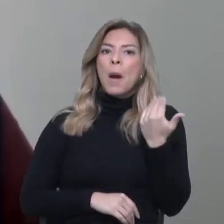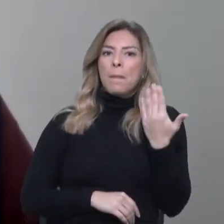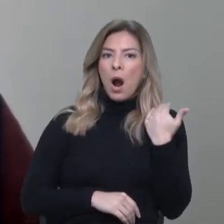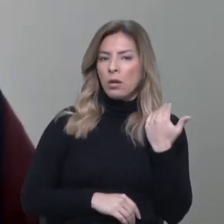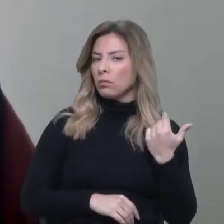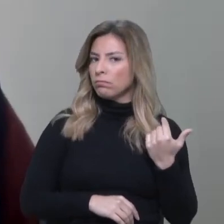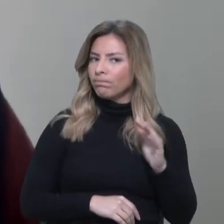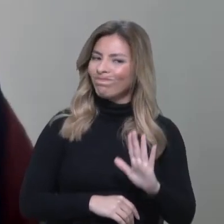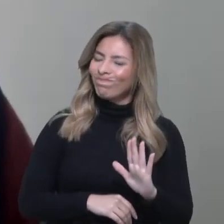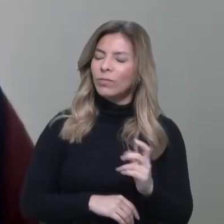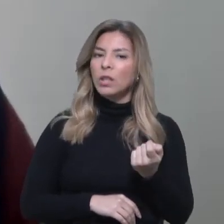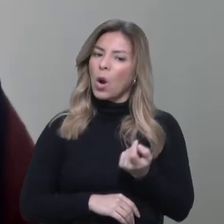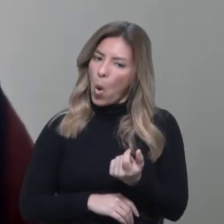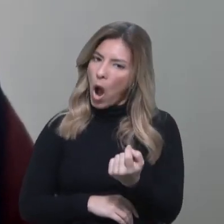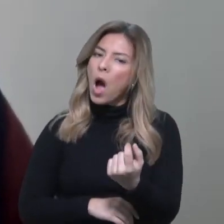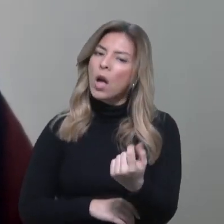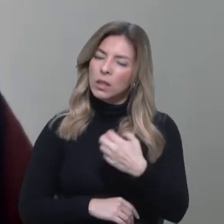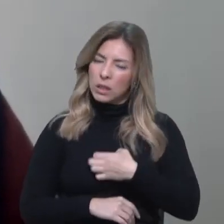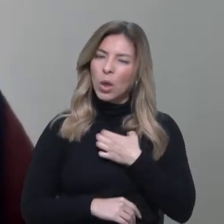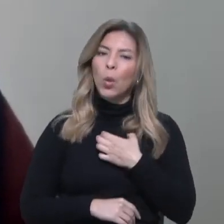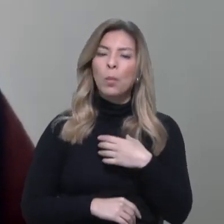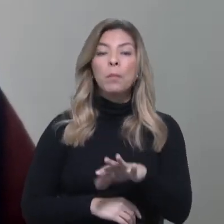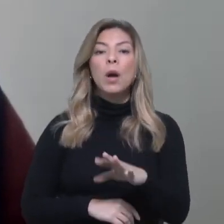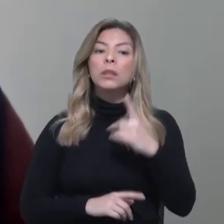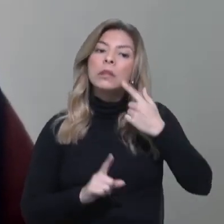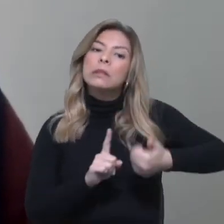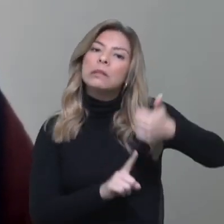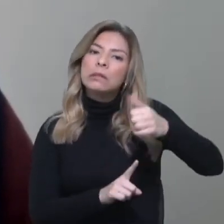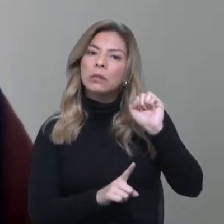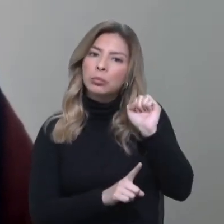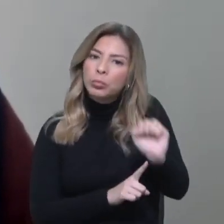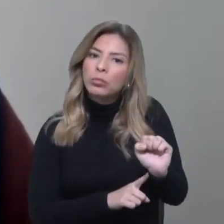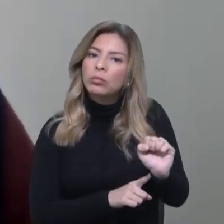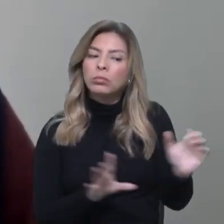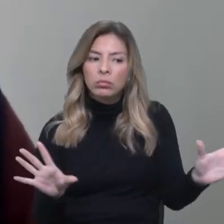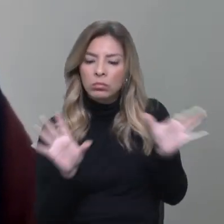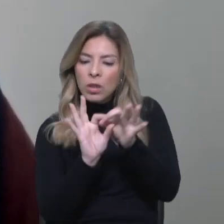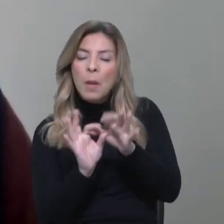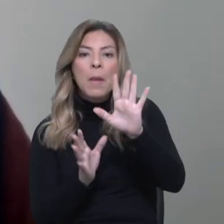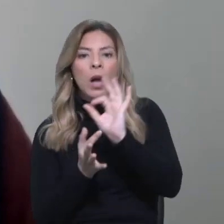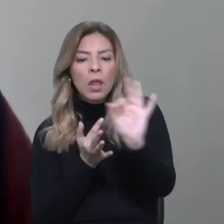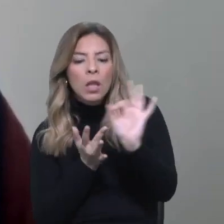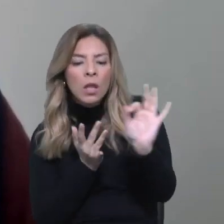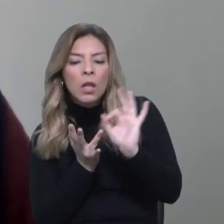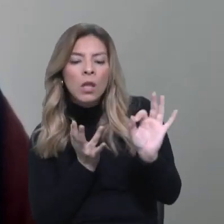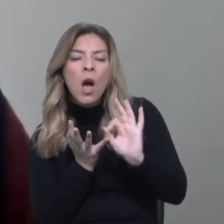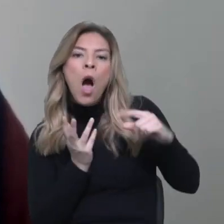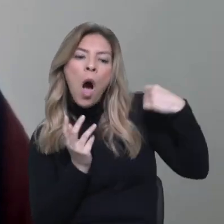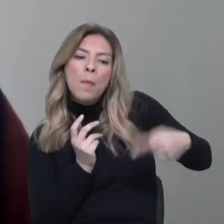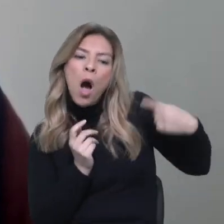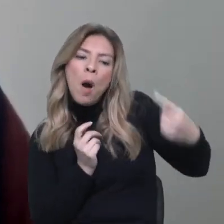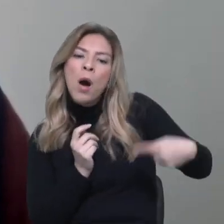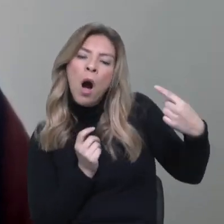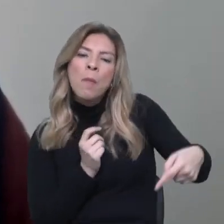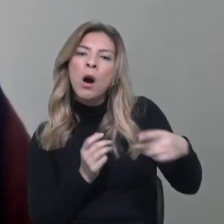que o cessar-fogo é apenas uma das peças dessa paz, mas que estes detalhes têm que ser trabalhados dia a dia, hora a